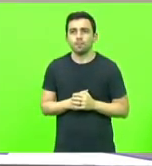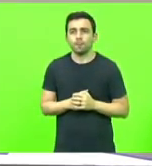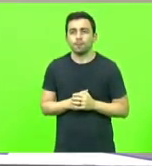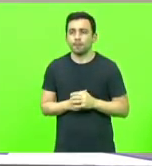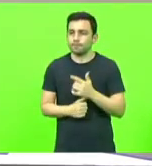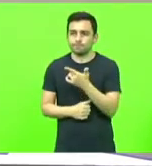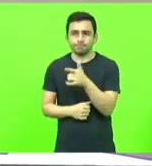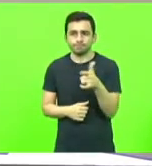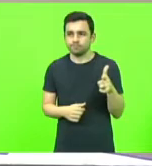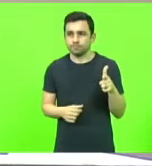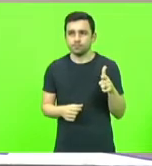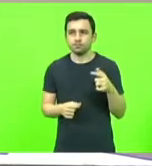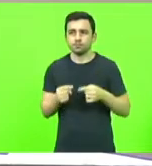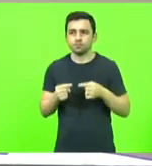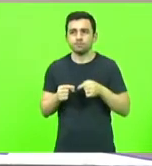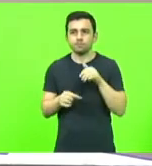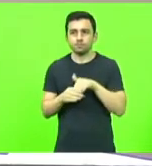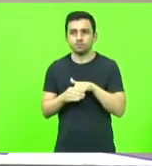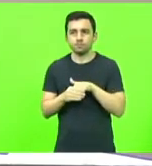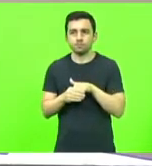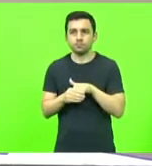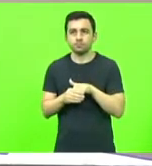Não havendo quem queira discutir, em votação.